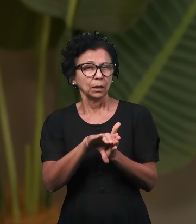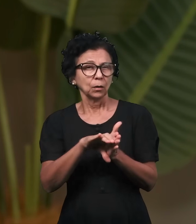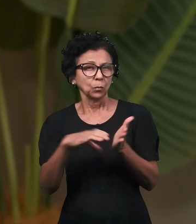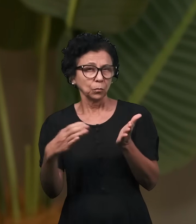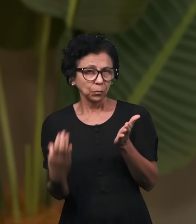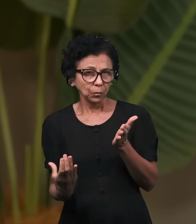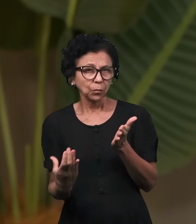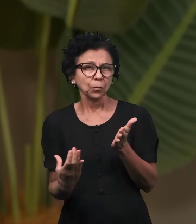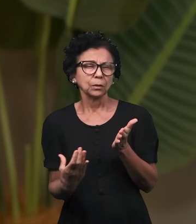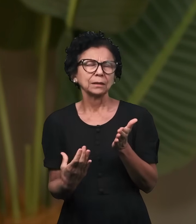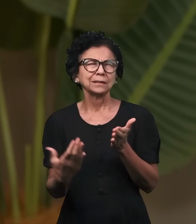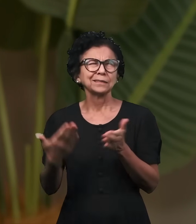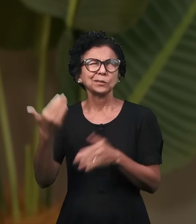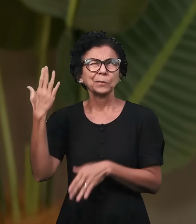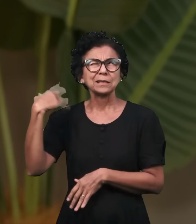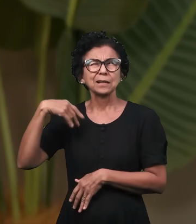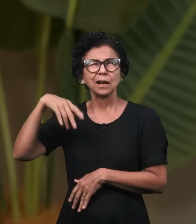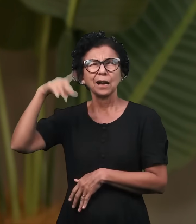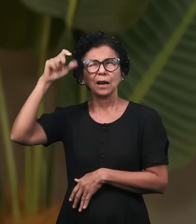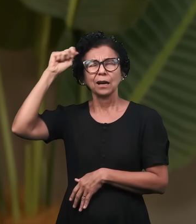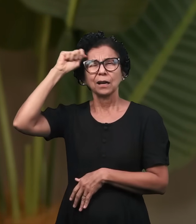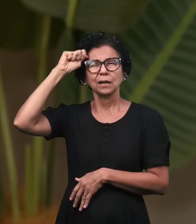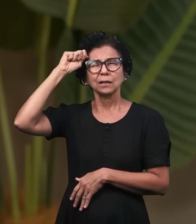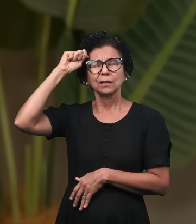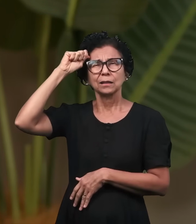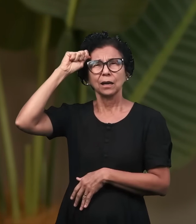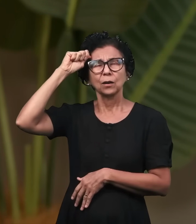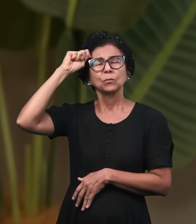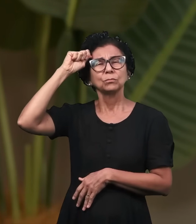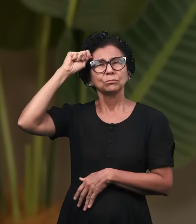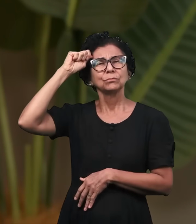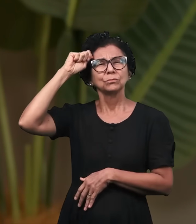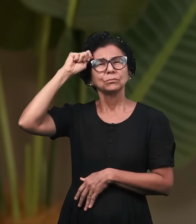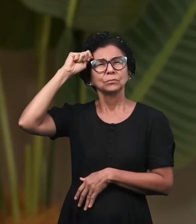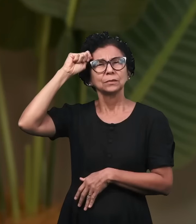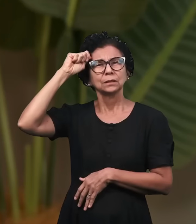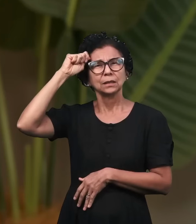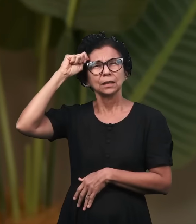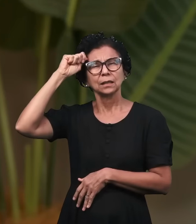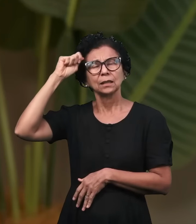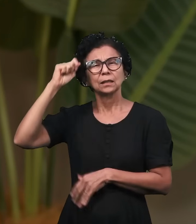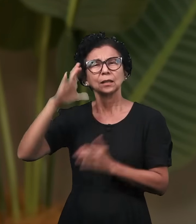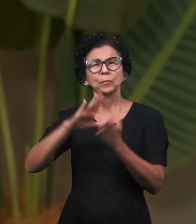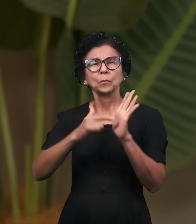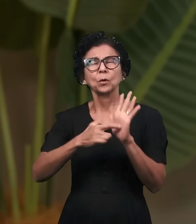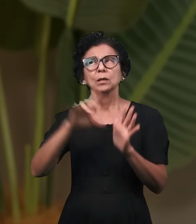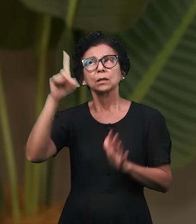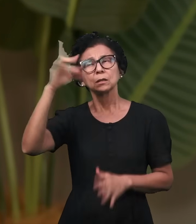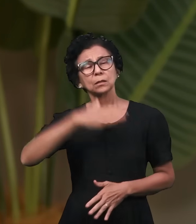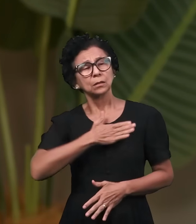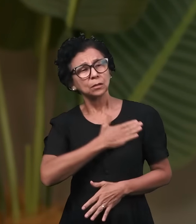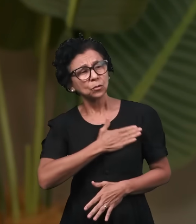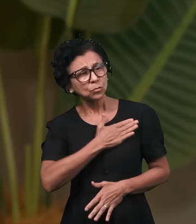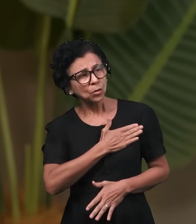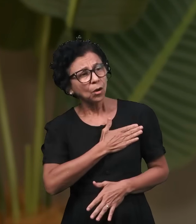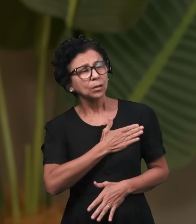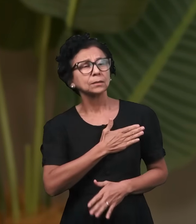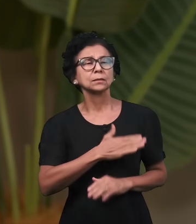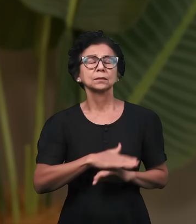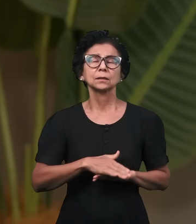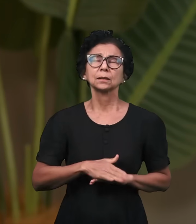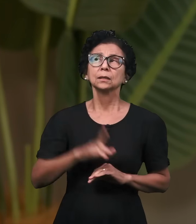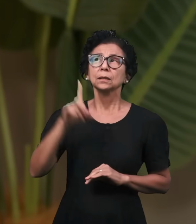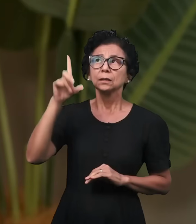sempre, desde Adão, ele vem acompanhando, Deus gosta, Deus faz questão, e ele acha isso muito